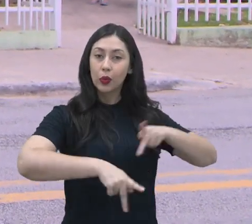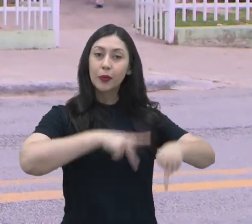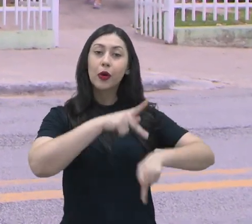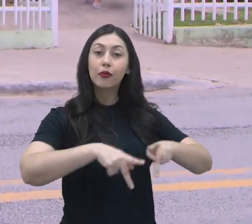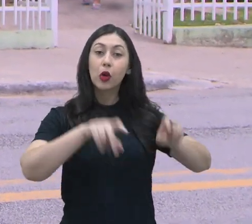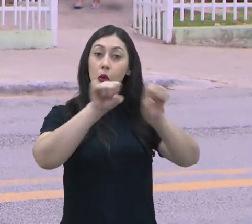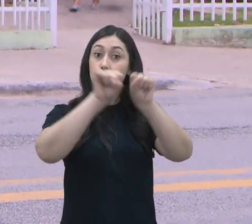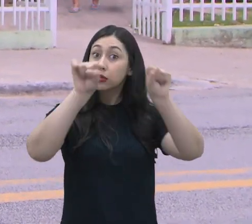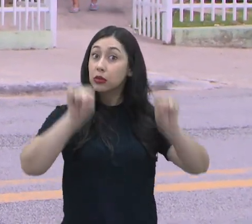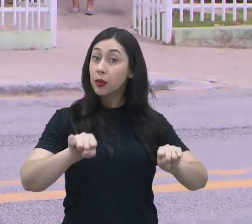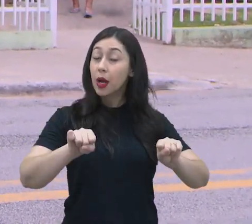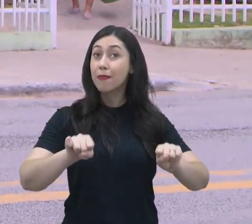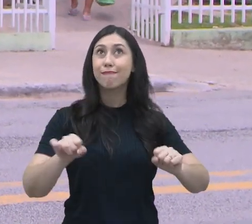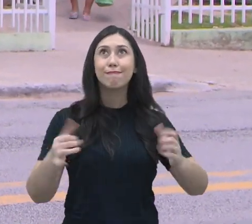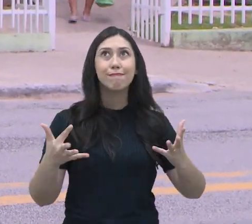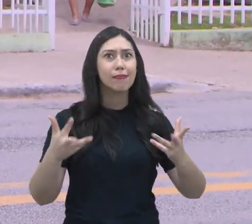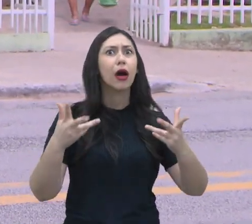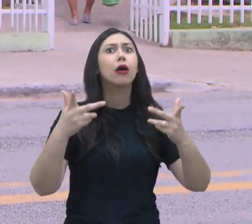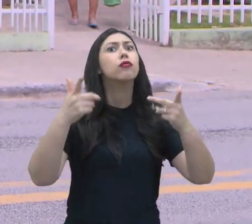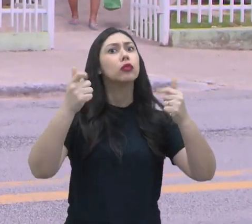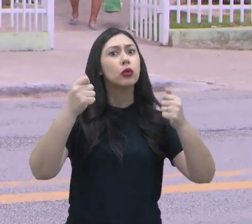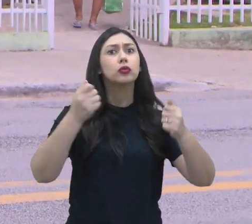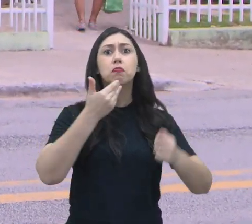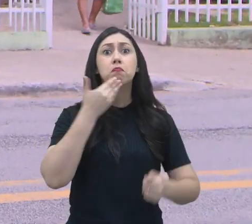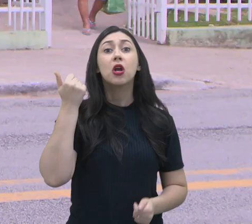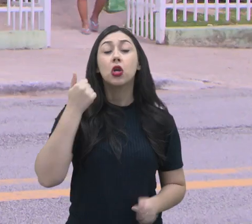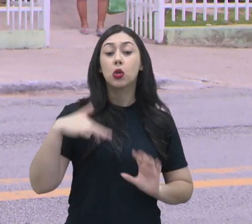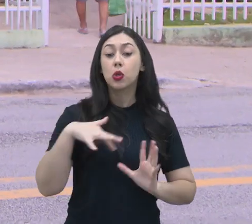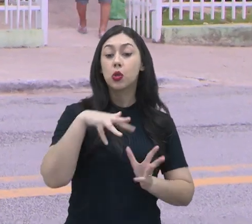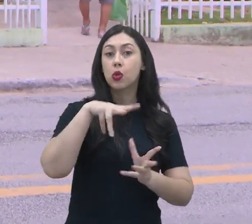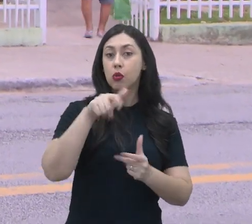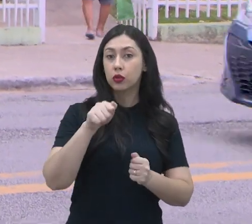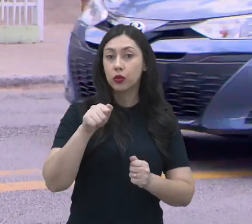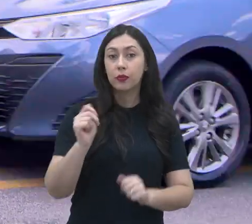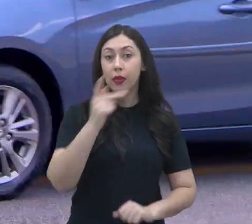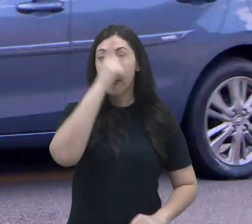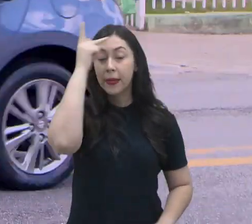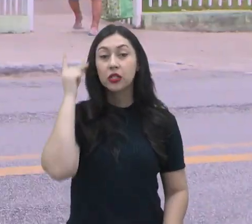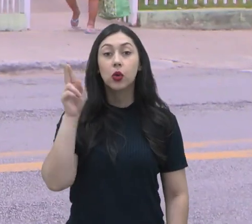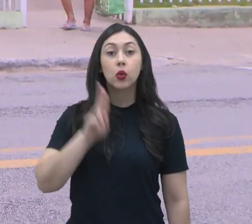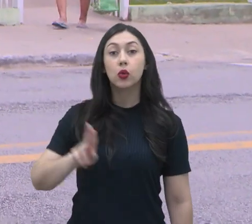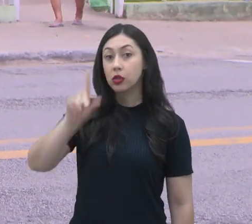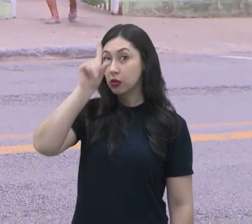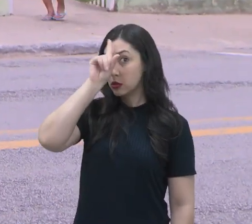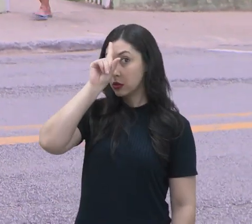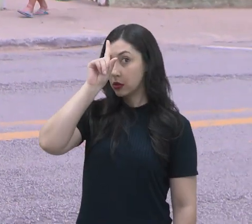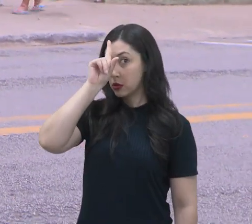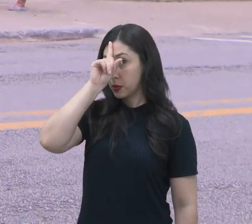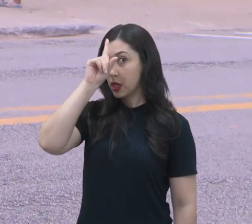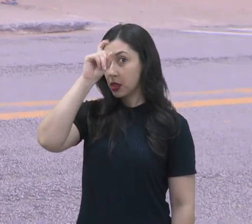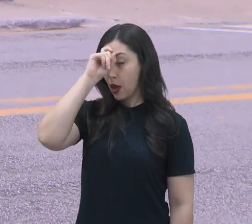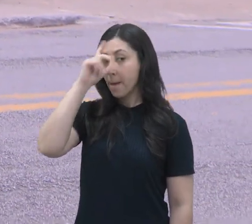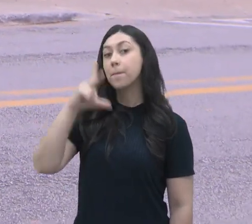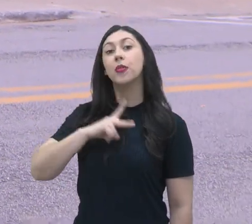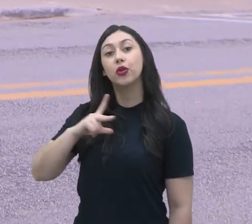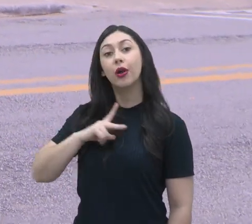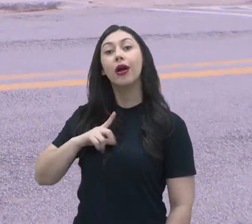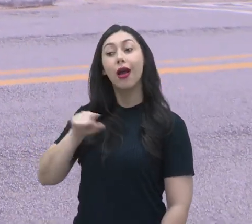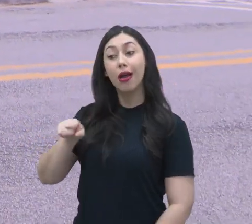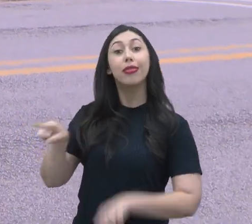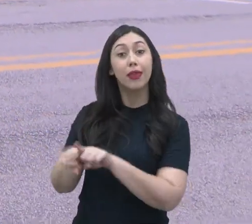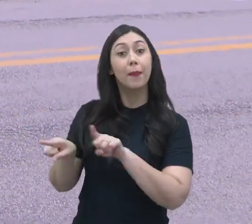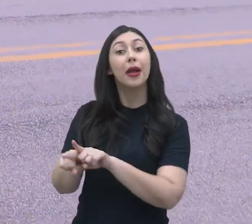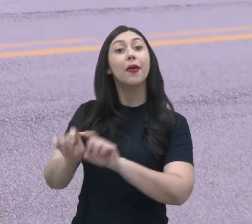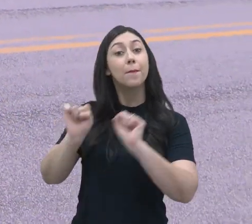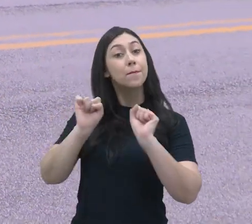O sistema é considerado um dos melhores do mundo. Para os moradores que usam o sistema privado de saúde, eles também têm o direito de usar